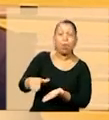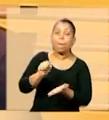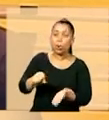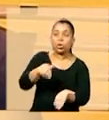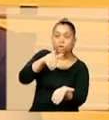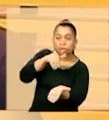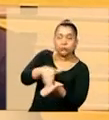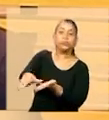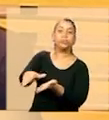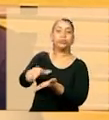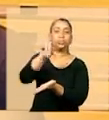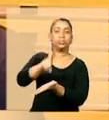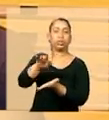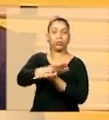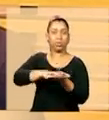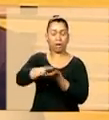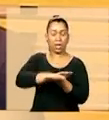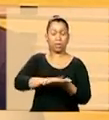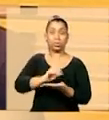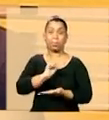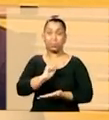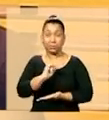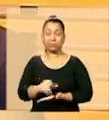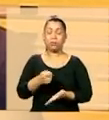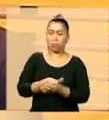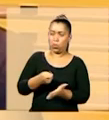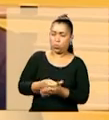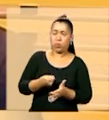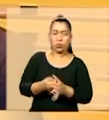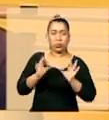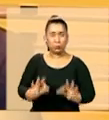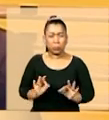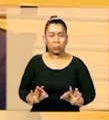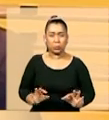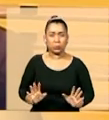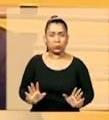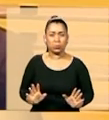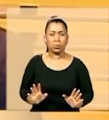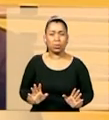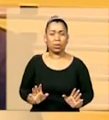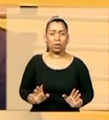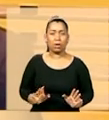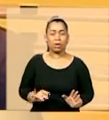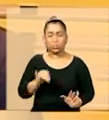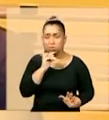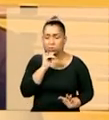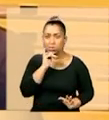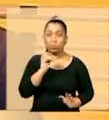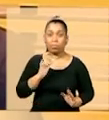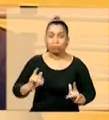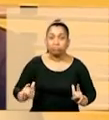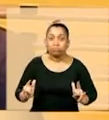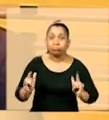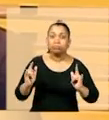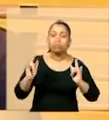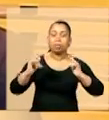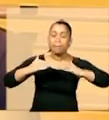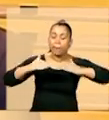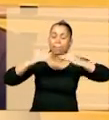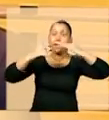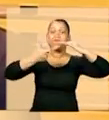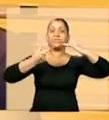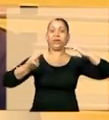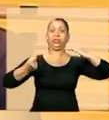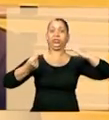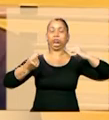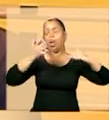uma demissão por justa causa. Agora, se for uma atividade com risco excessivo, um exemplo, uma construção civil de um prédio de 20 andares,